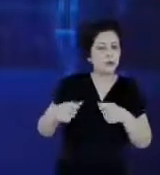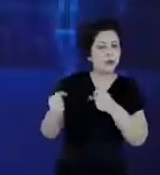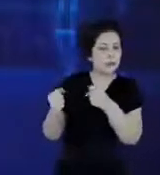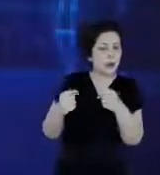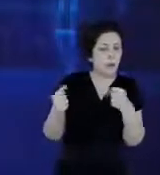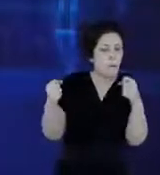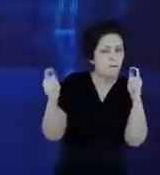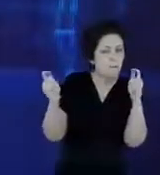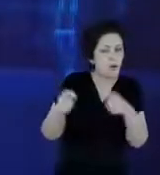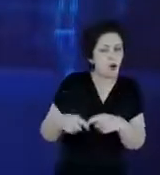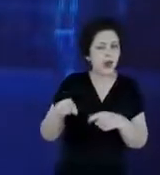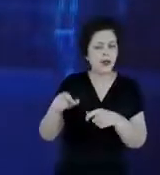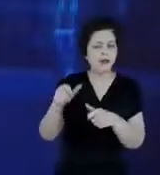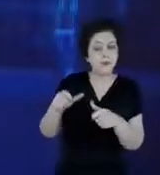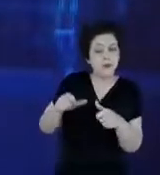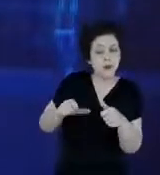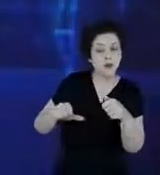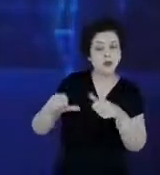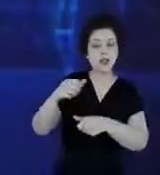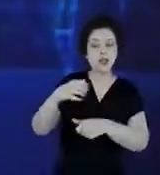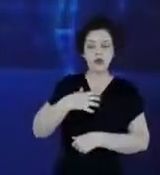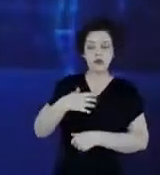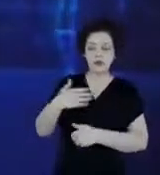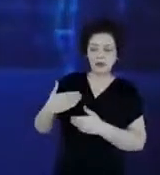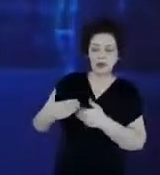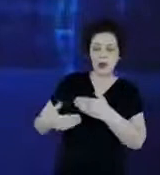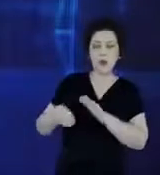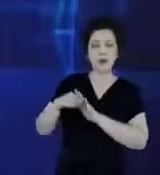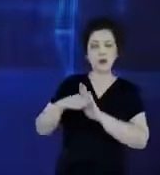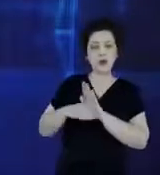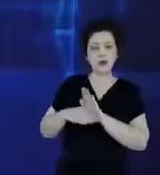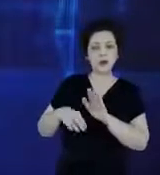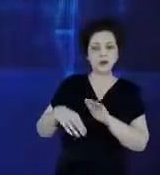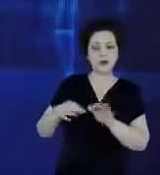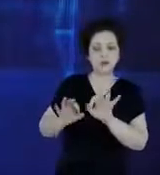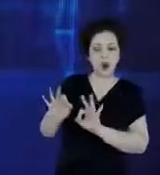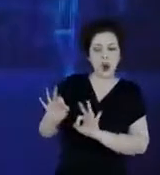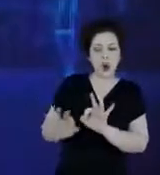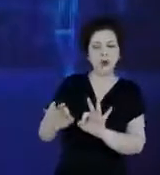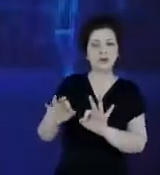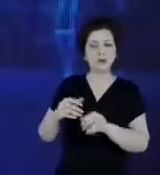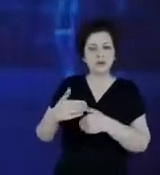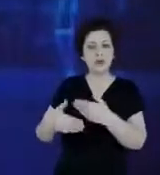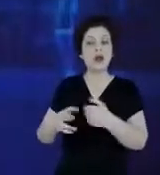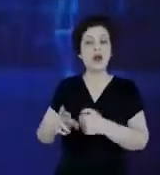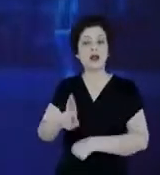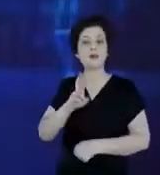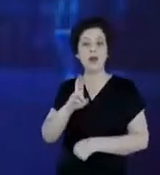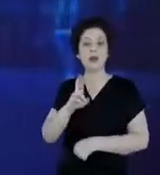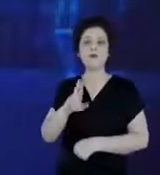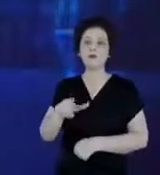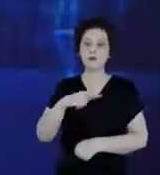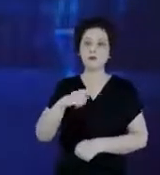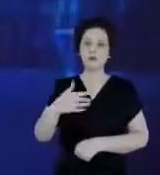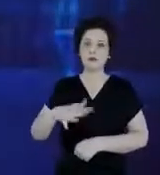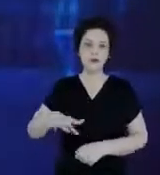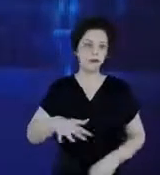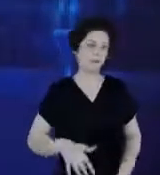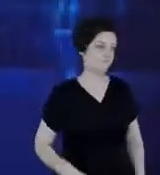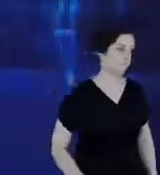essa mudança da maneira como os projetos vão estar sendo organizados vai trazer para o setor.